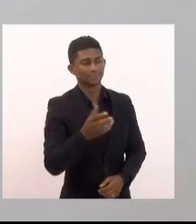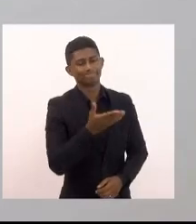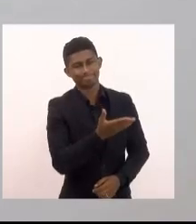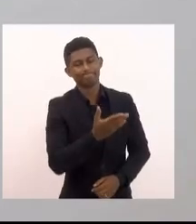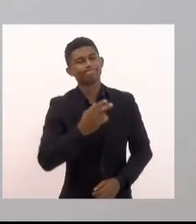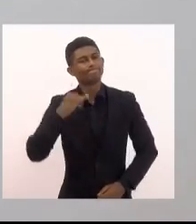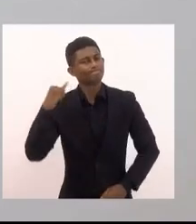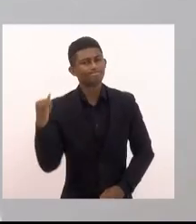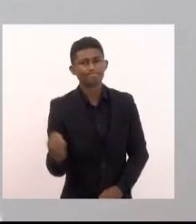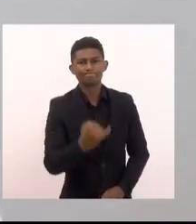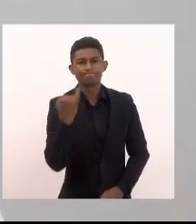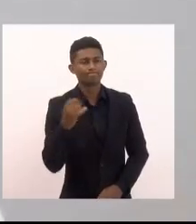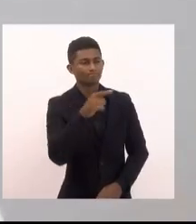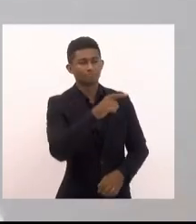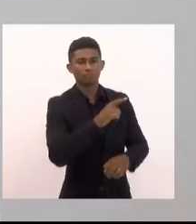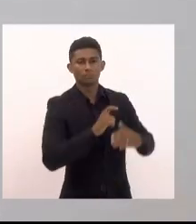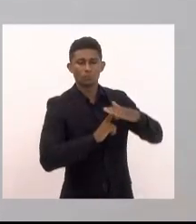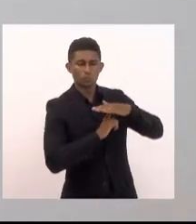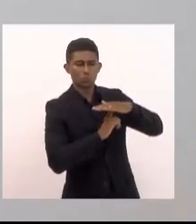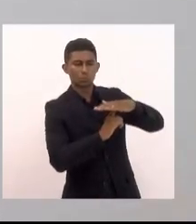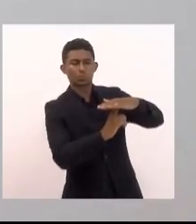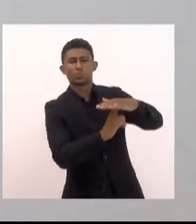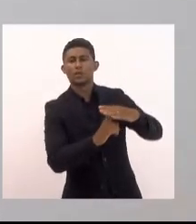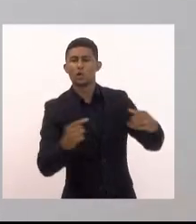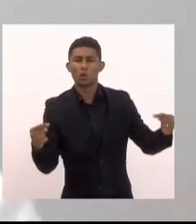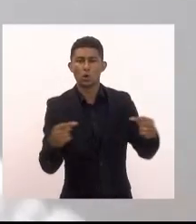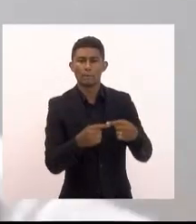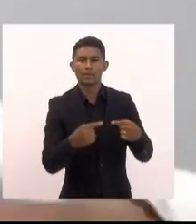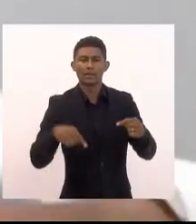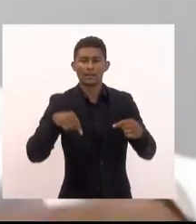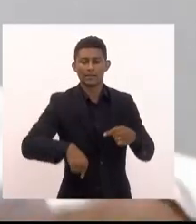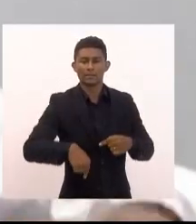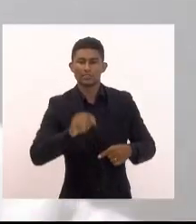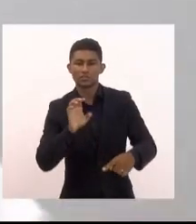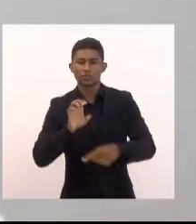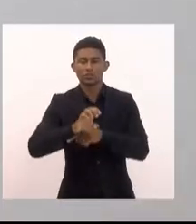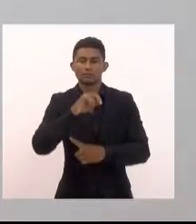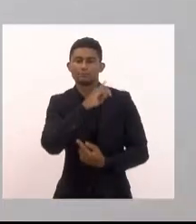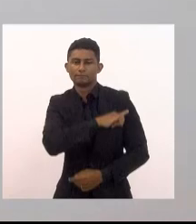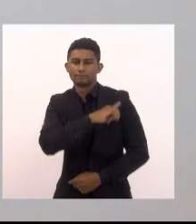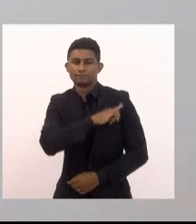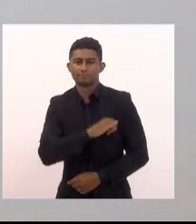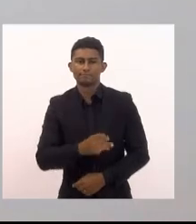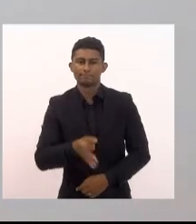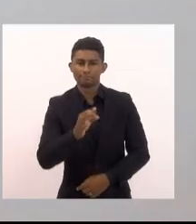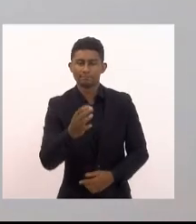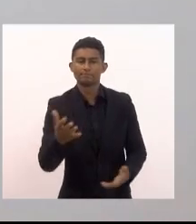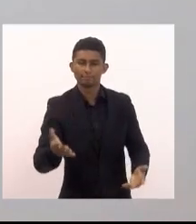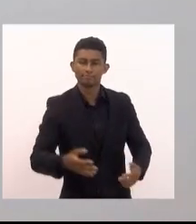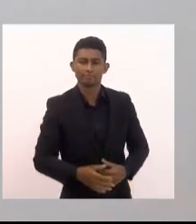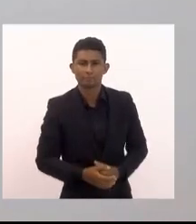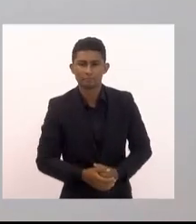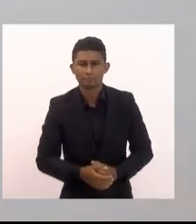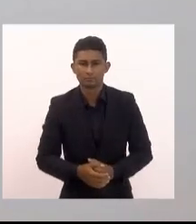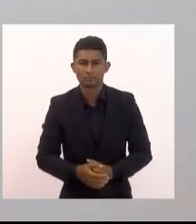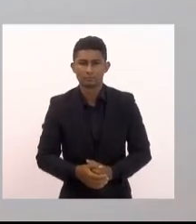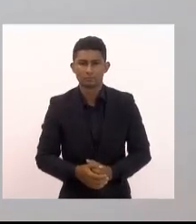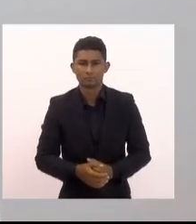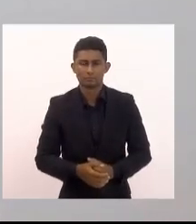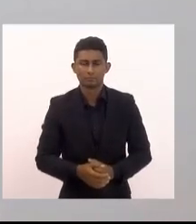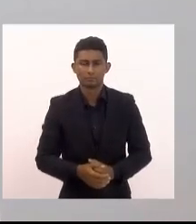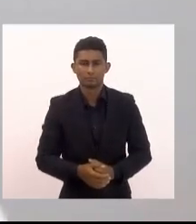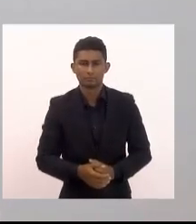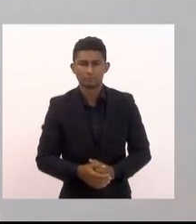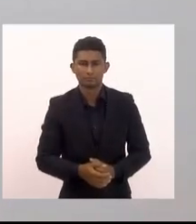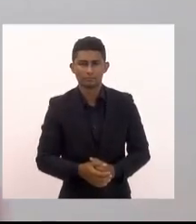importância desse patrimônio estadual, ele passar exatamente para